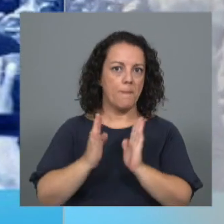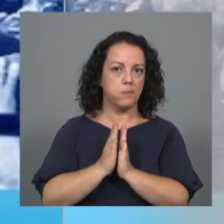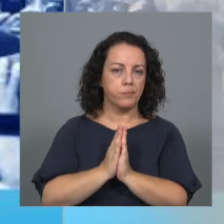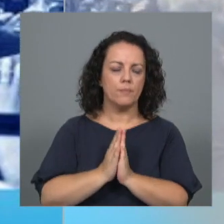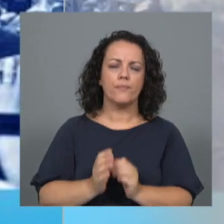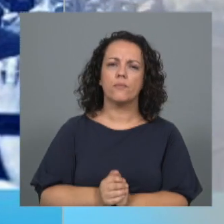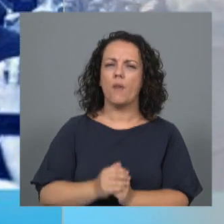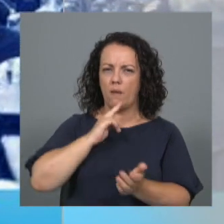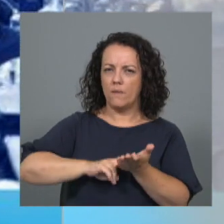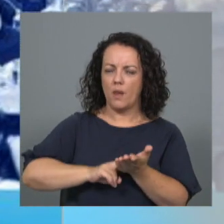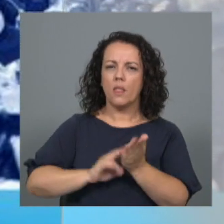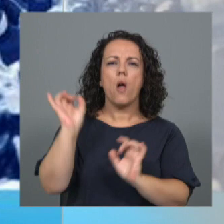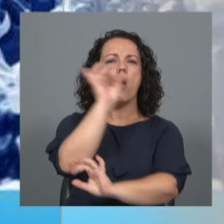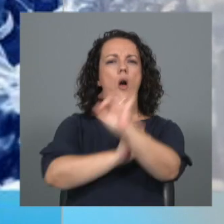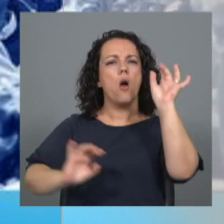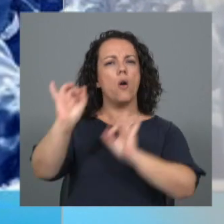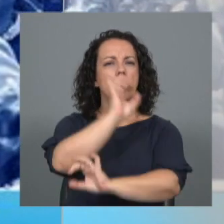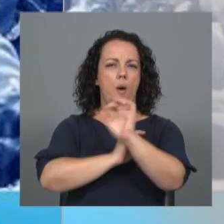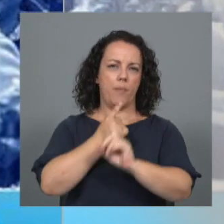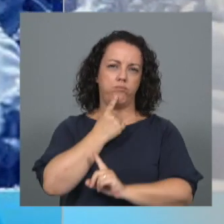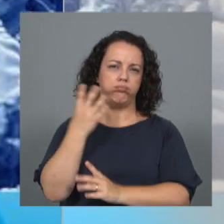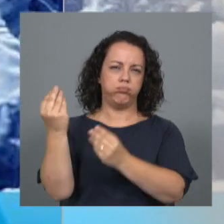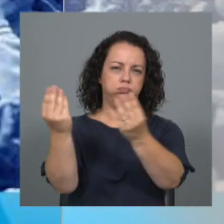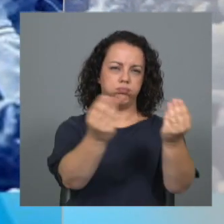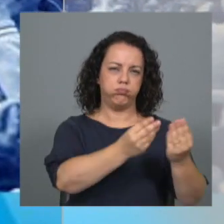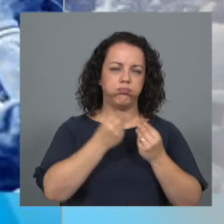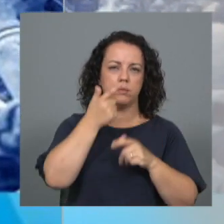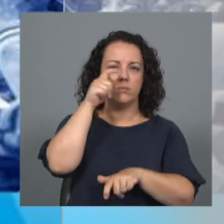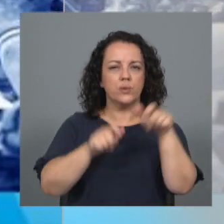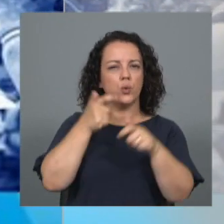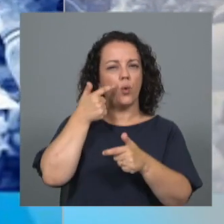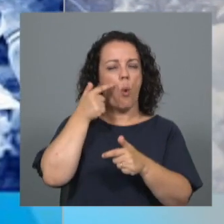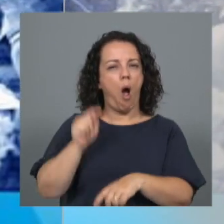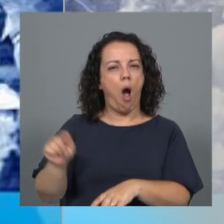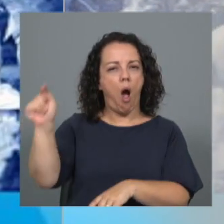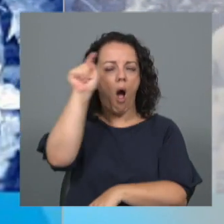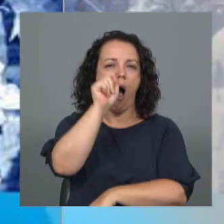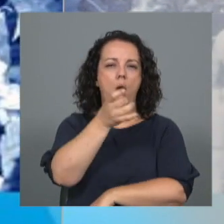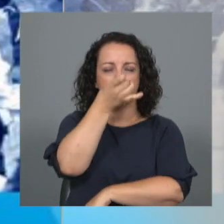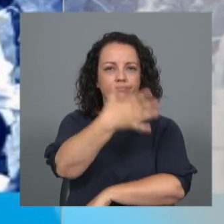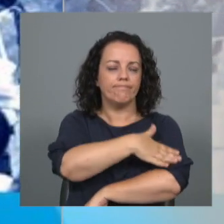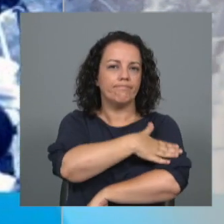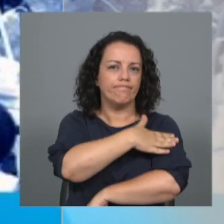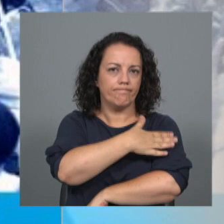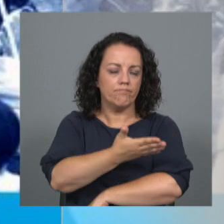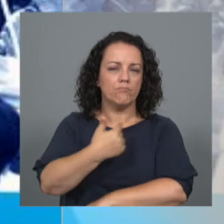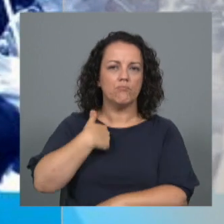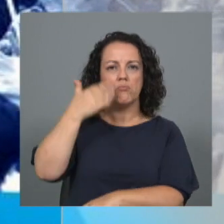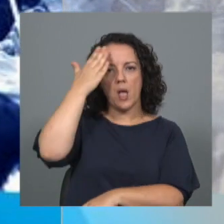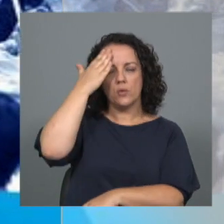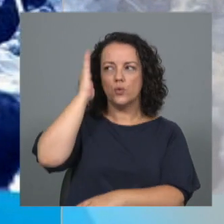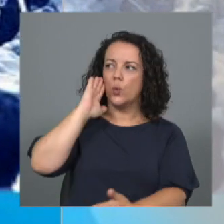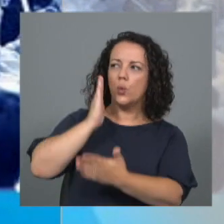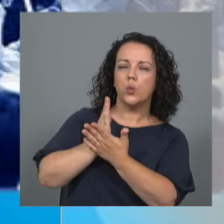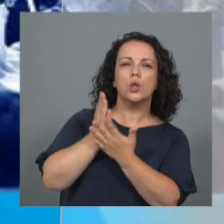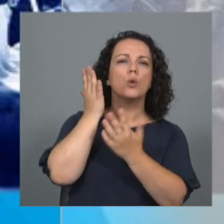ainda muitos aqueles que se encontram nesta situação de vulnerabilidade. Os números mais recentes, penso que apontam